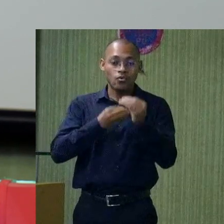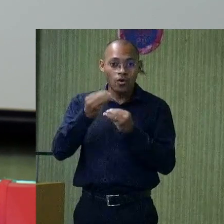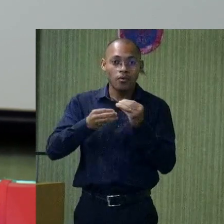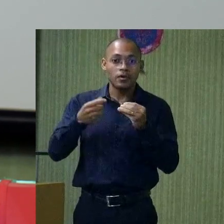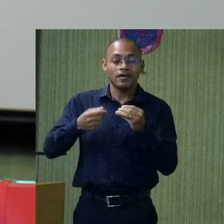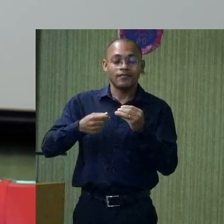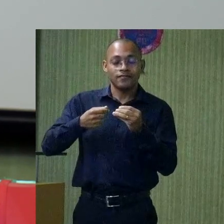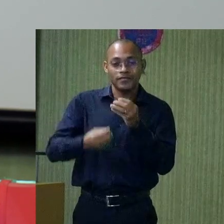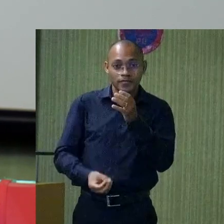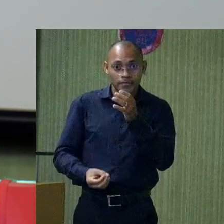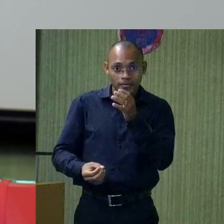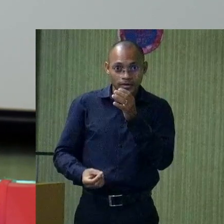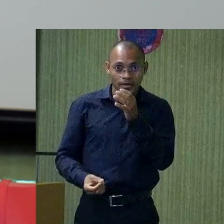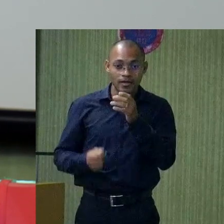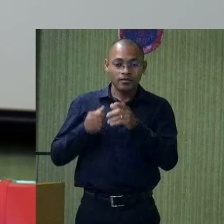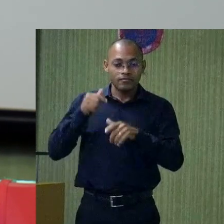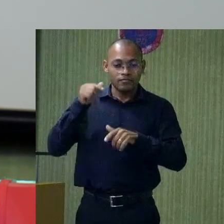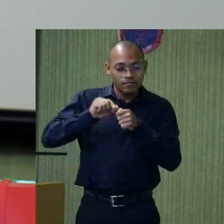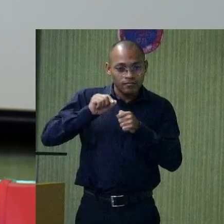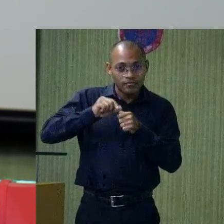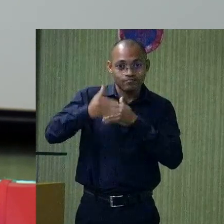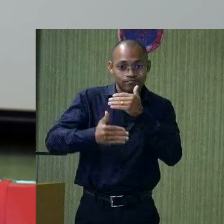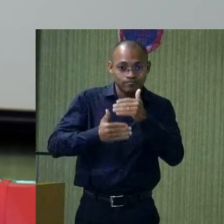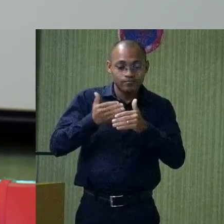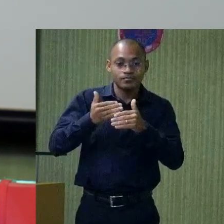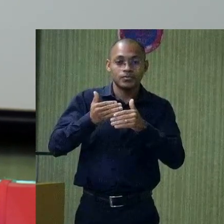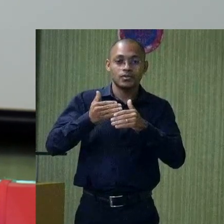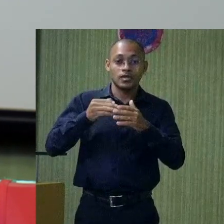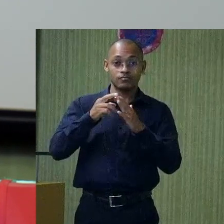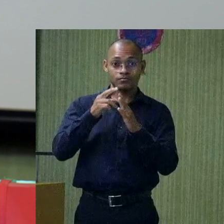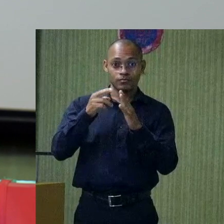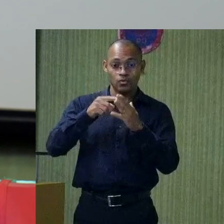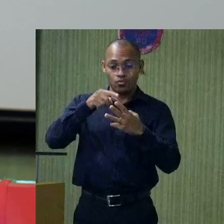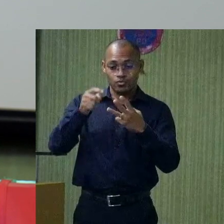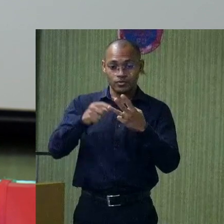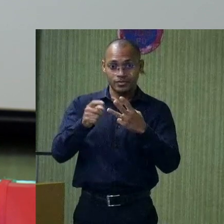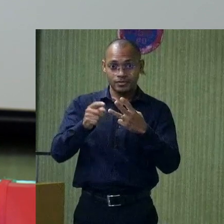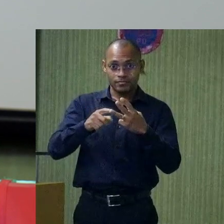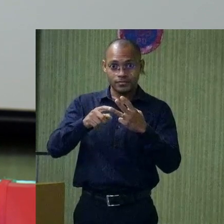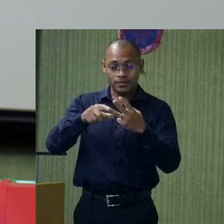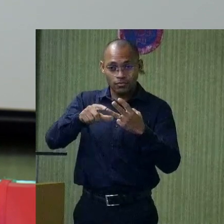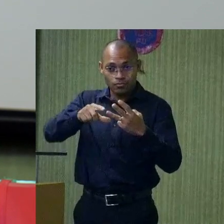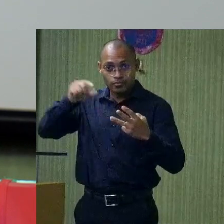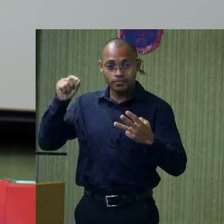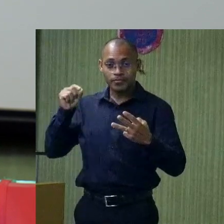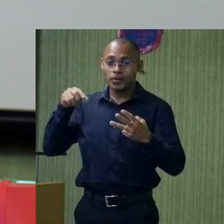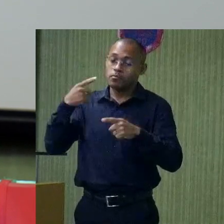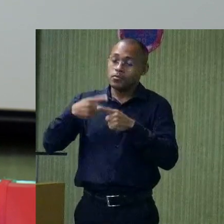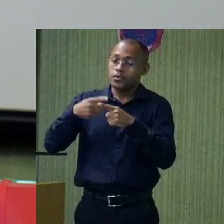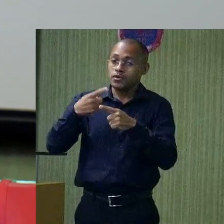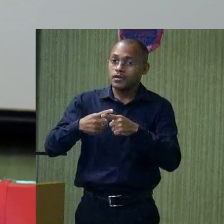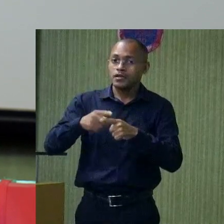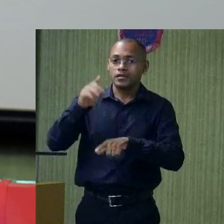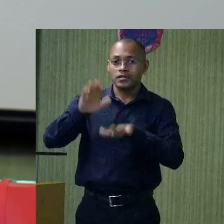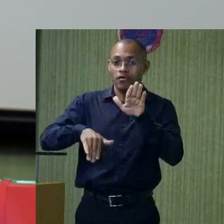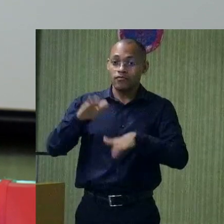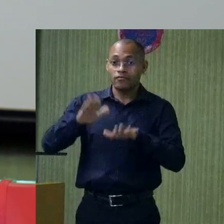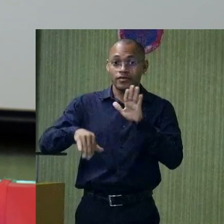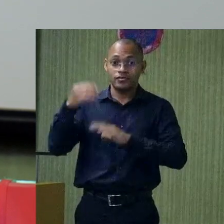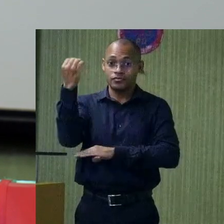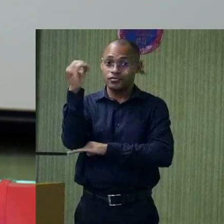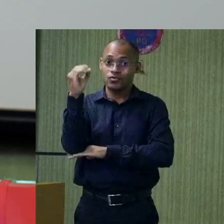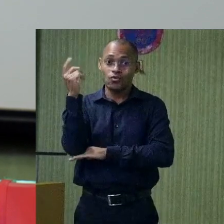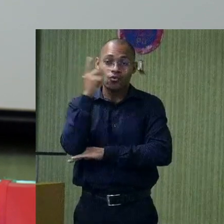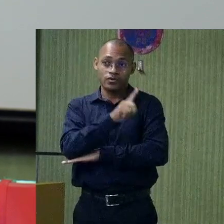é muito componente e no Rio Grande do Sul també Talvez uma consequência seja o Rio Grande do Sul não conseguir